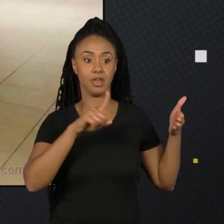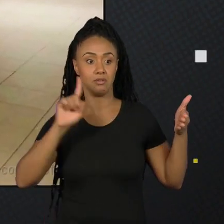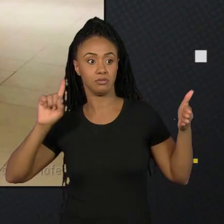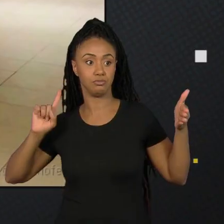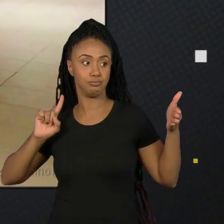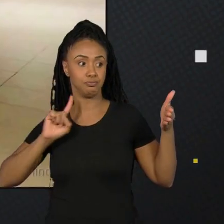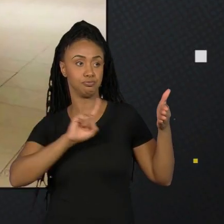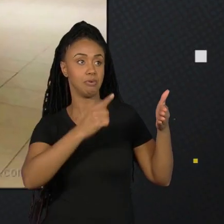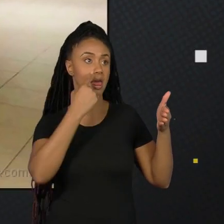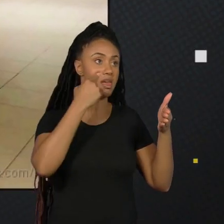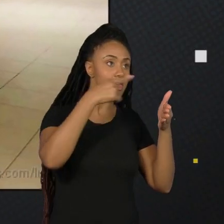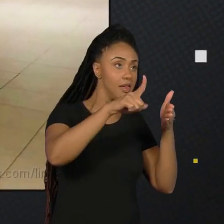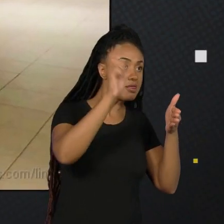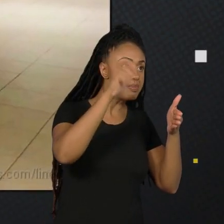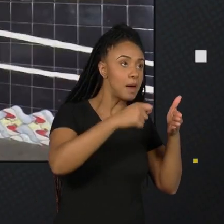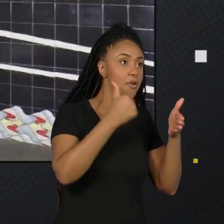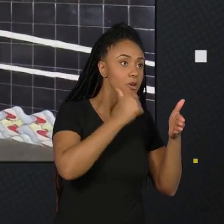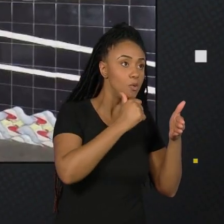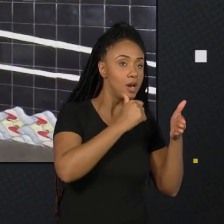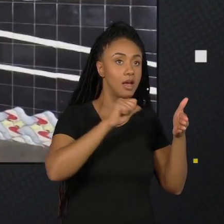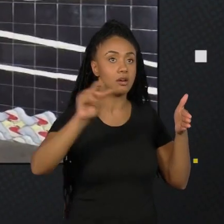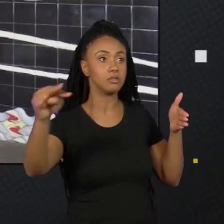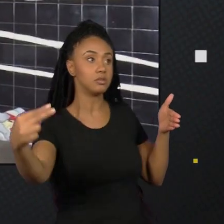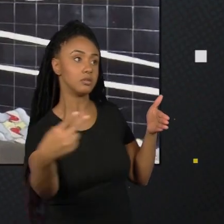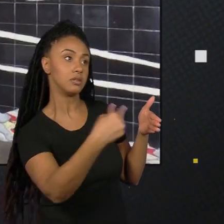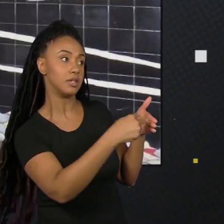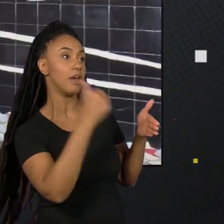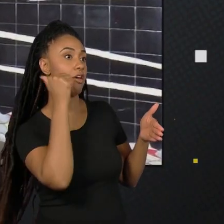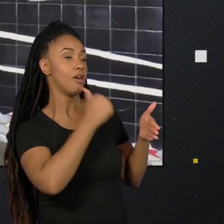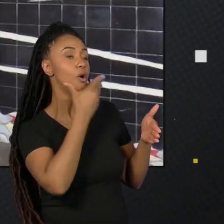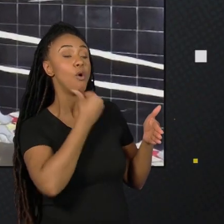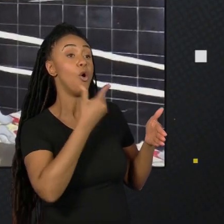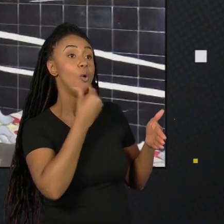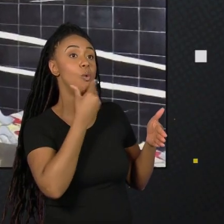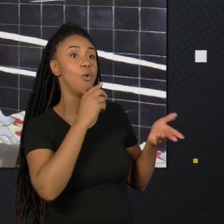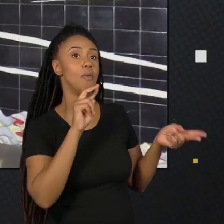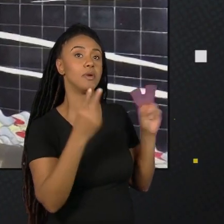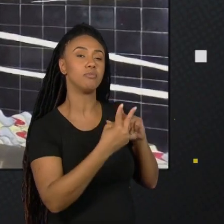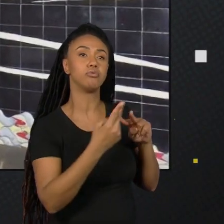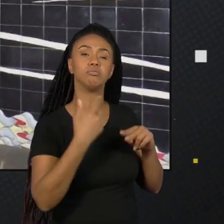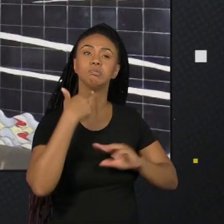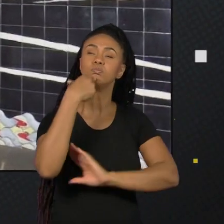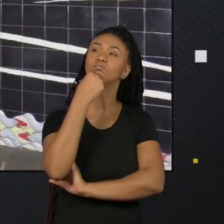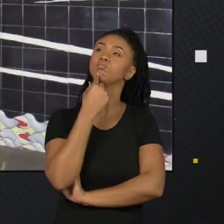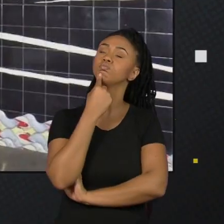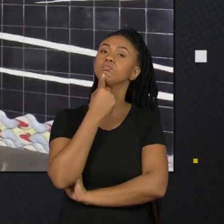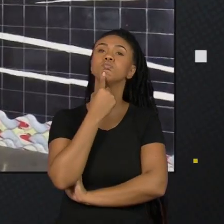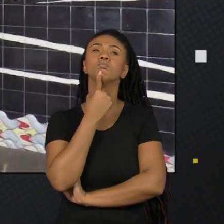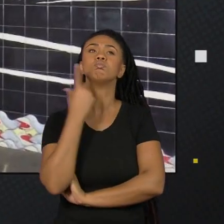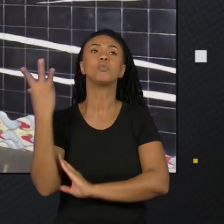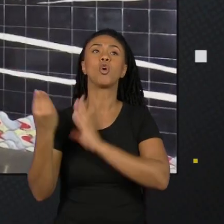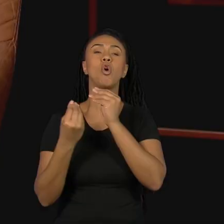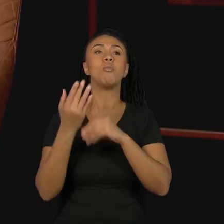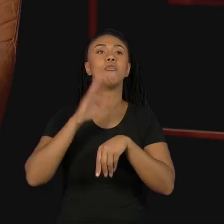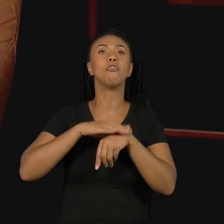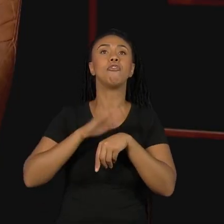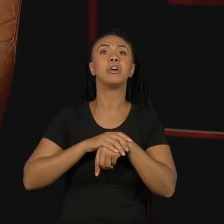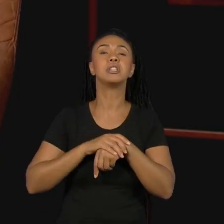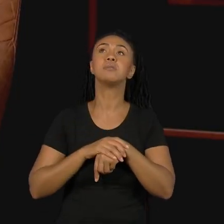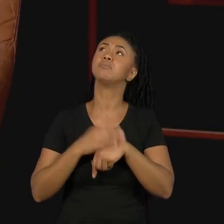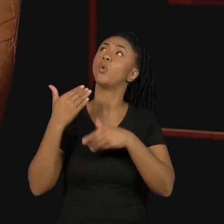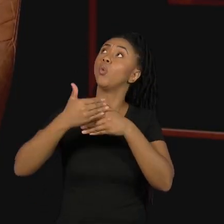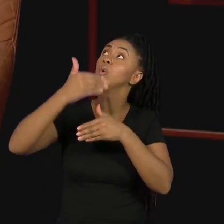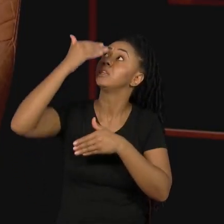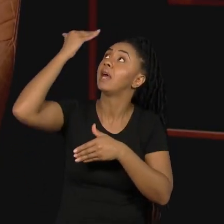E para separar os dois, você diz, o que eu faço aqui? Aí me veio a ideia de fazer uma anamorfose circular no teto, com uma pintura